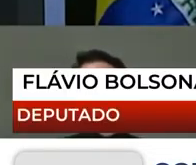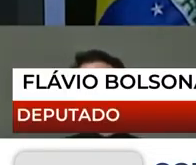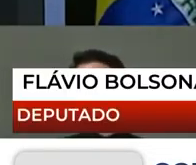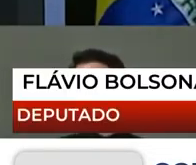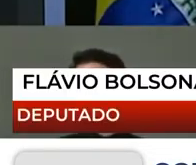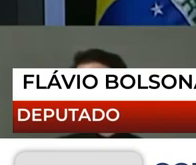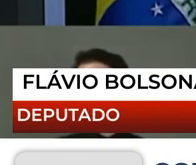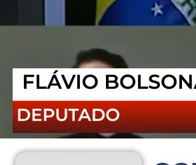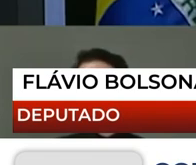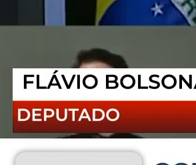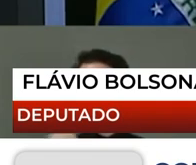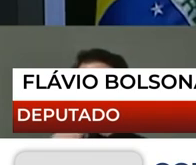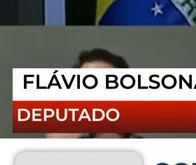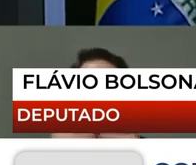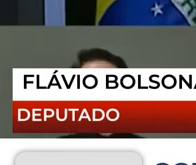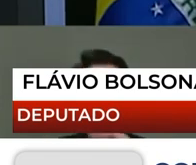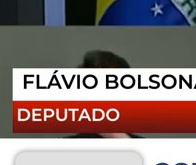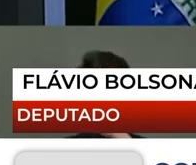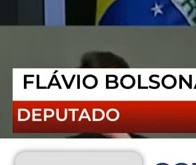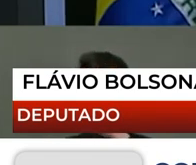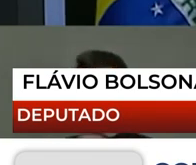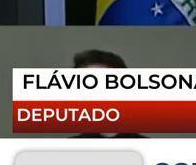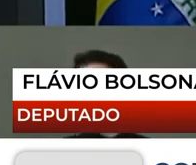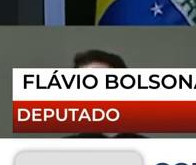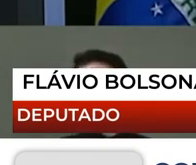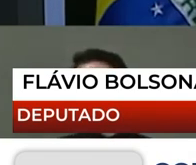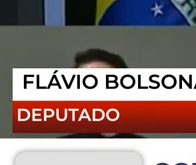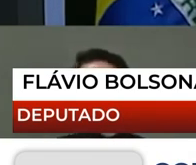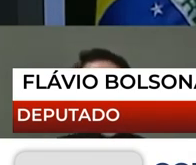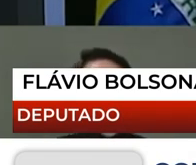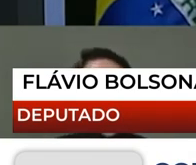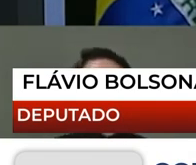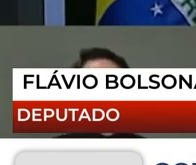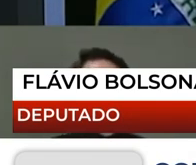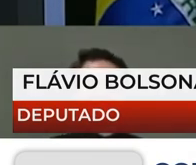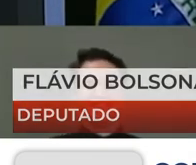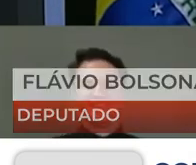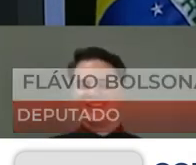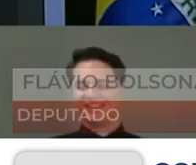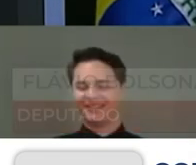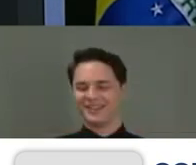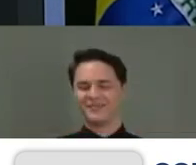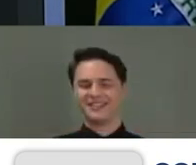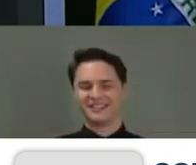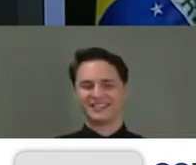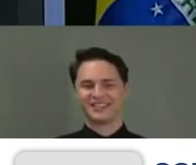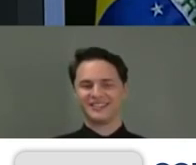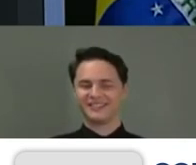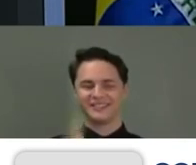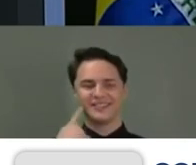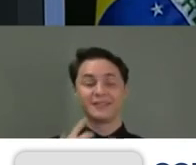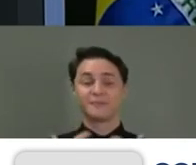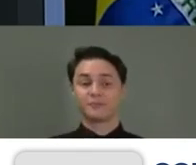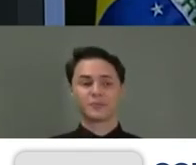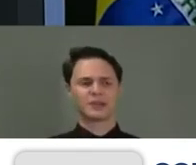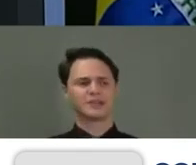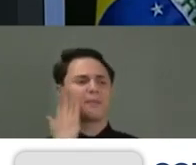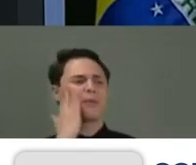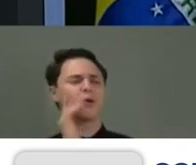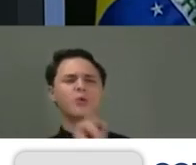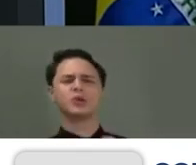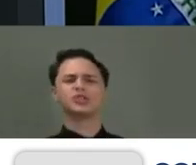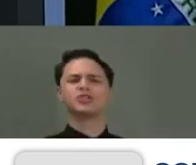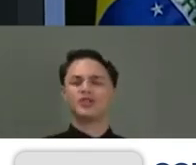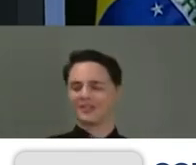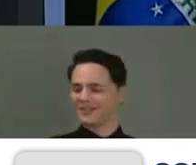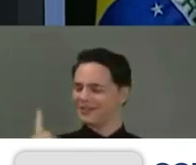não porque as instituições que T autonomia não produzem esse acompanhamento a gente não sabe o que chega até